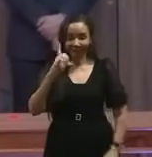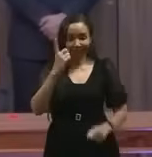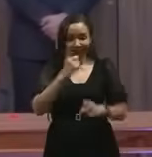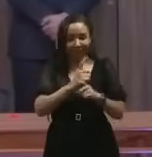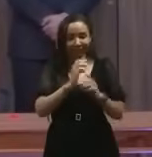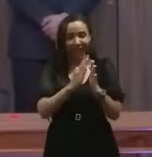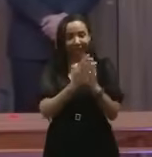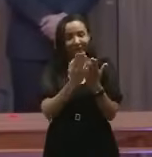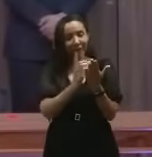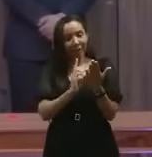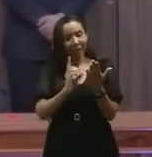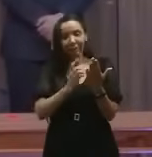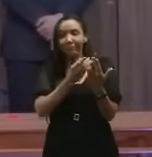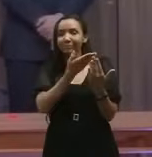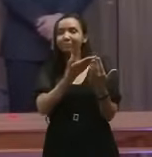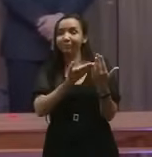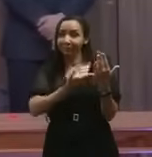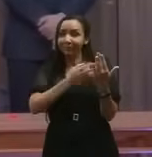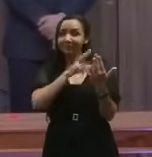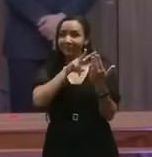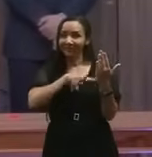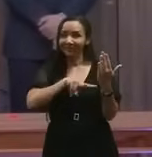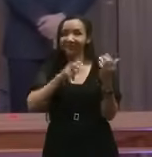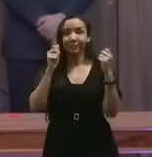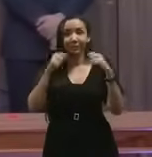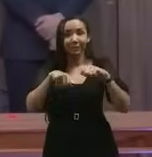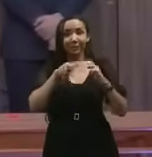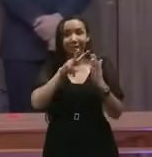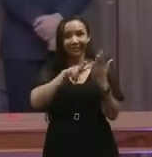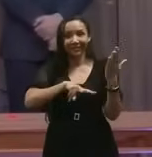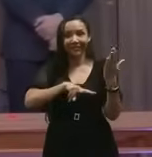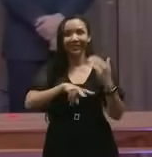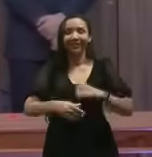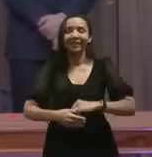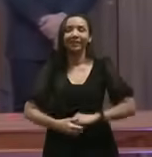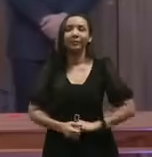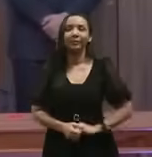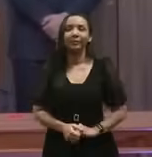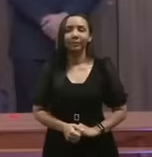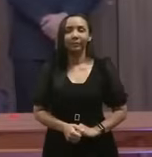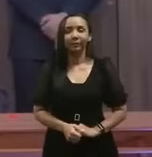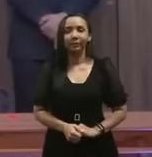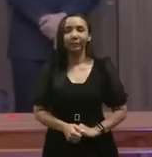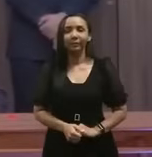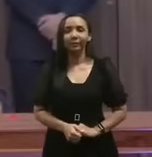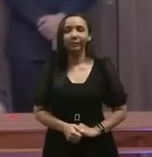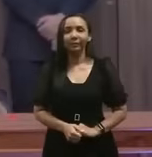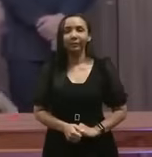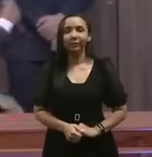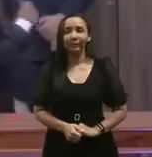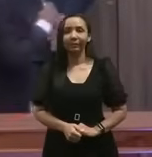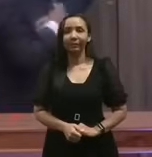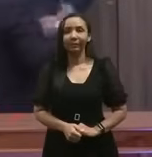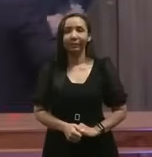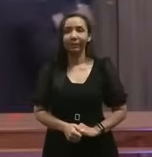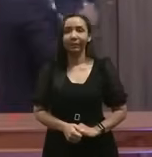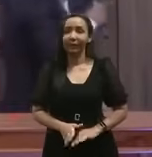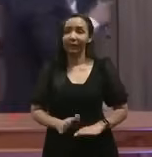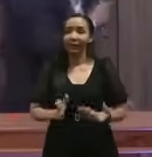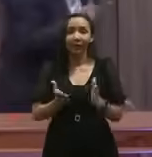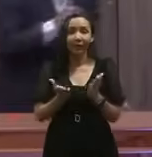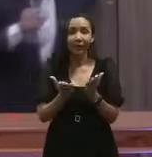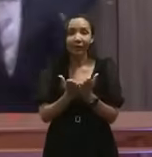esse esses Versículo aí você pode ler vamos lá coloca o segundo crentes que só buscam sinais não tem uma